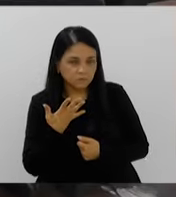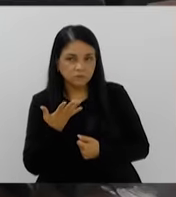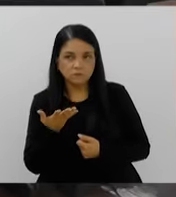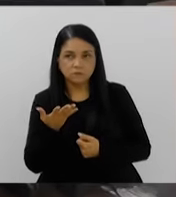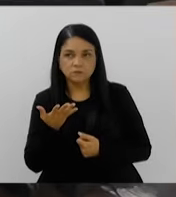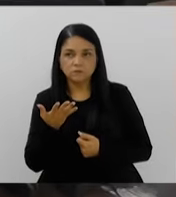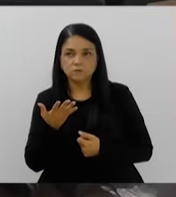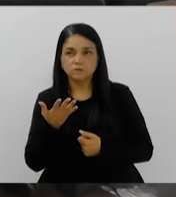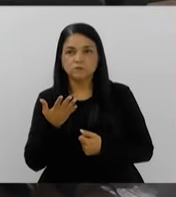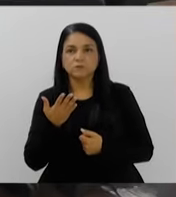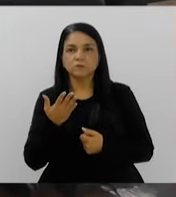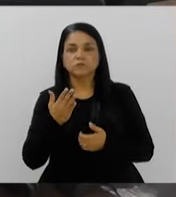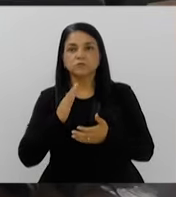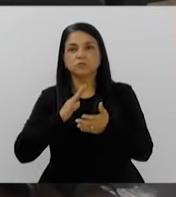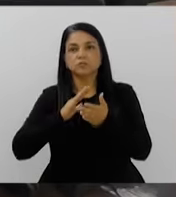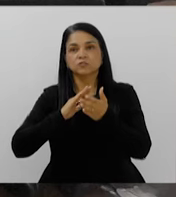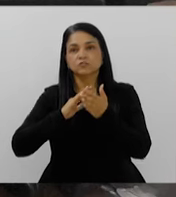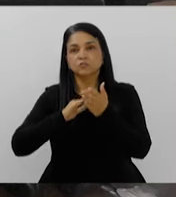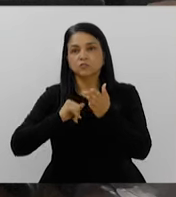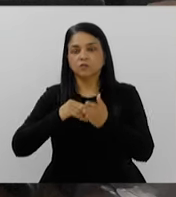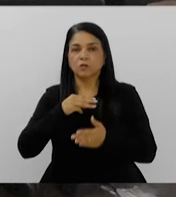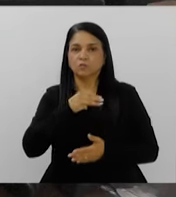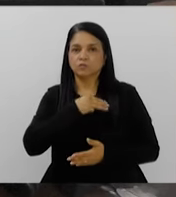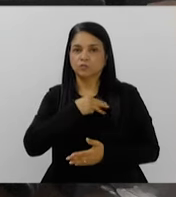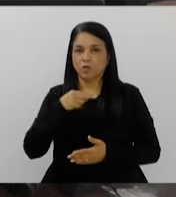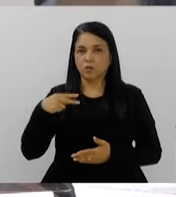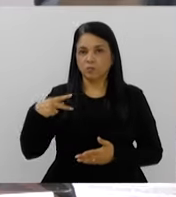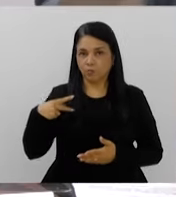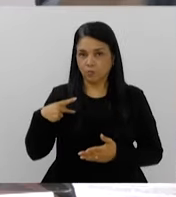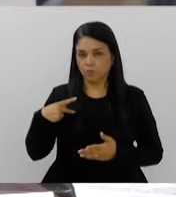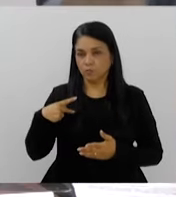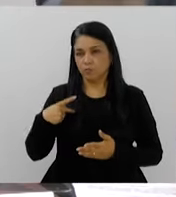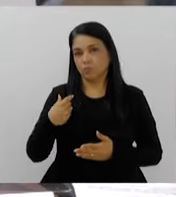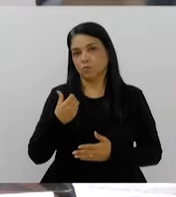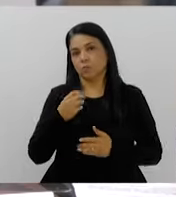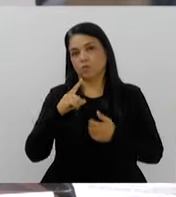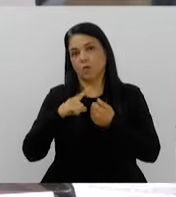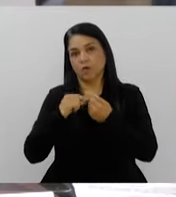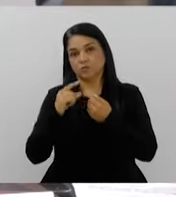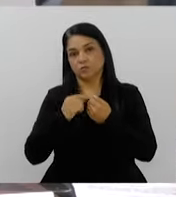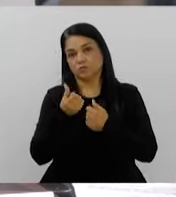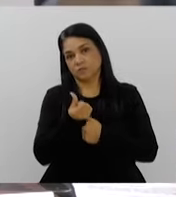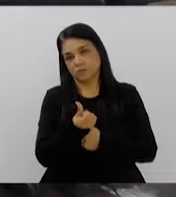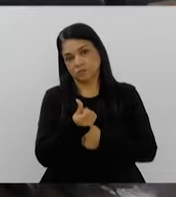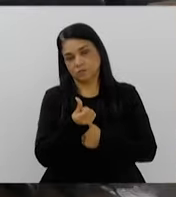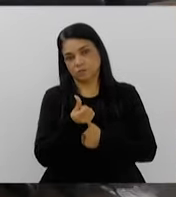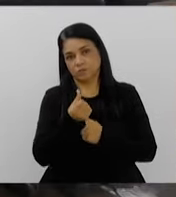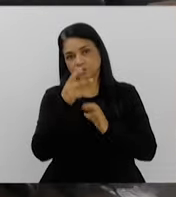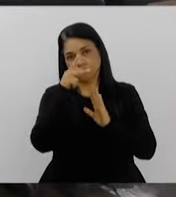Suprime o MP, o artigo 6º, e passa a ser uma política. Eu acho que aí resolve o problema.